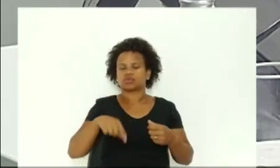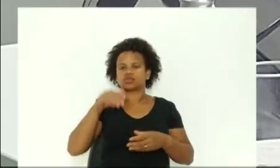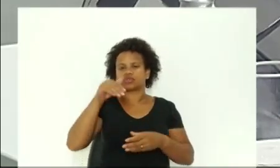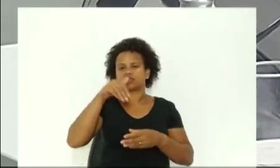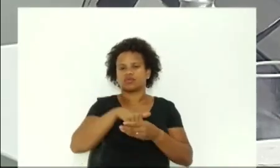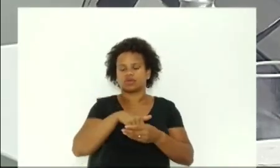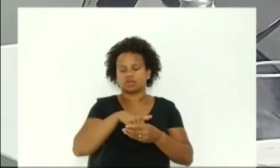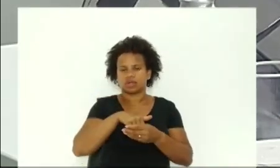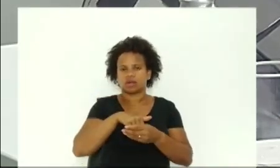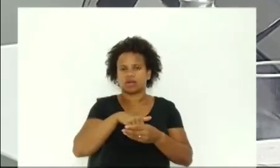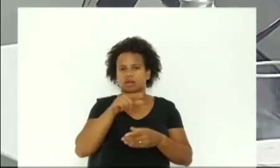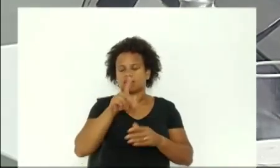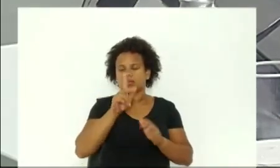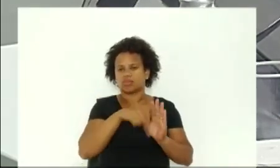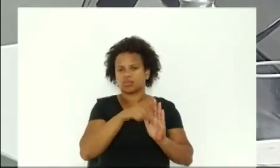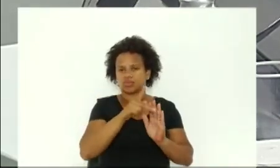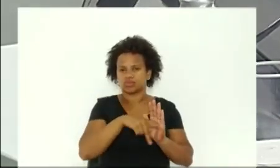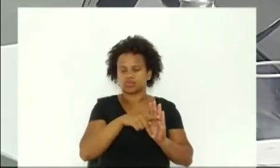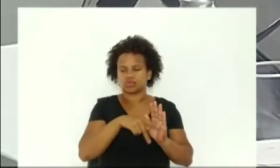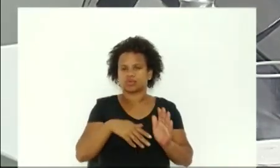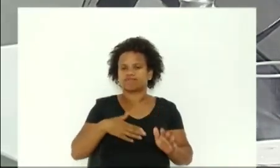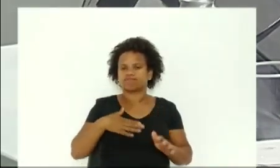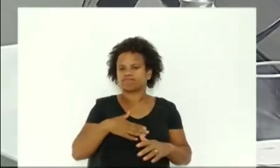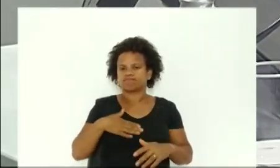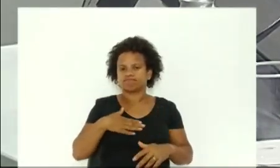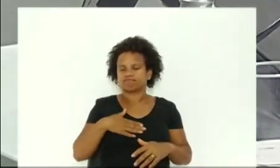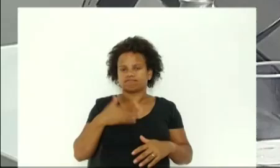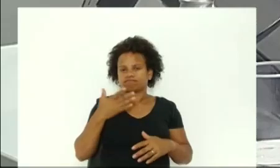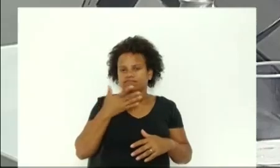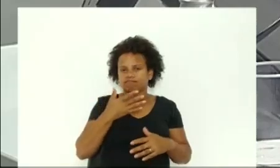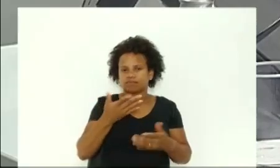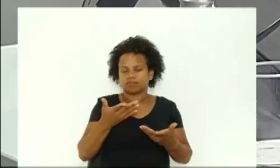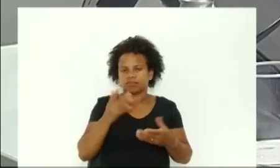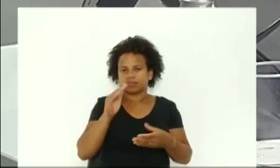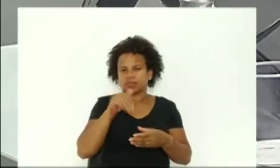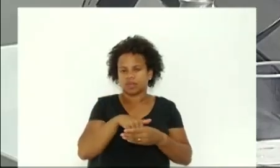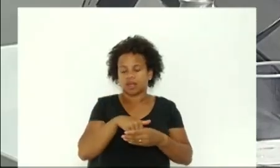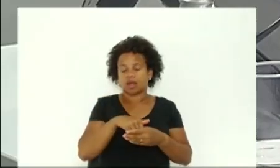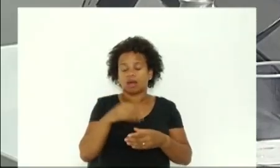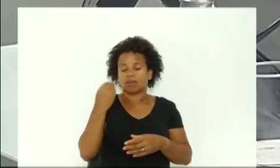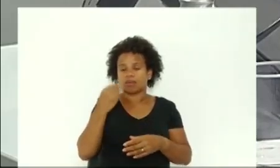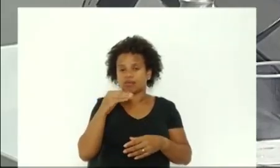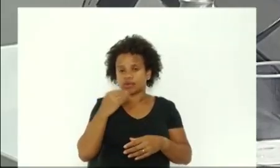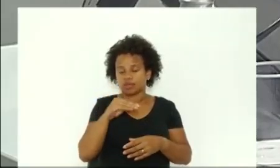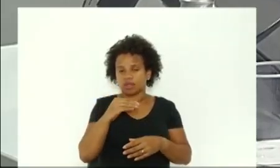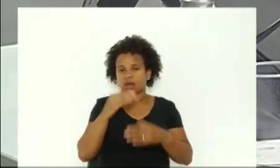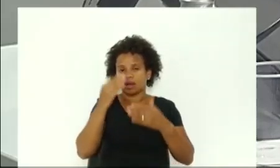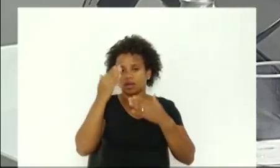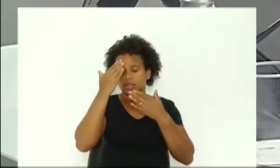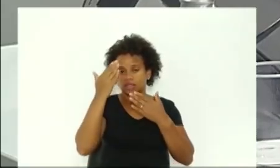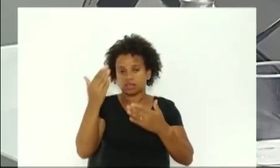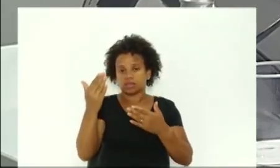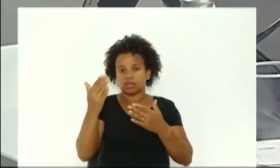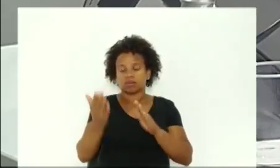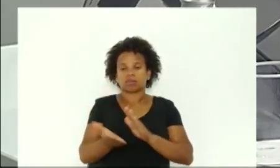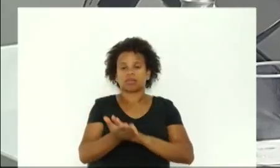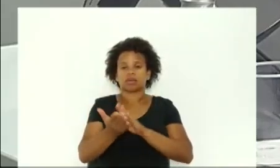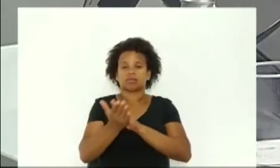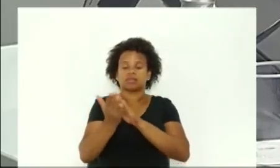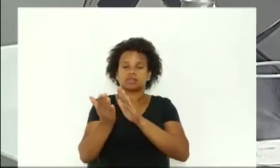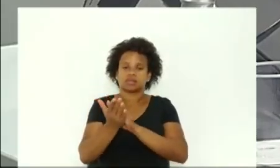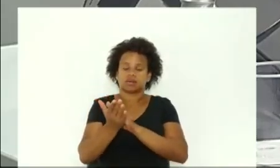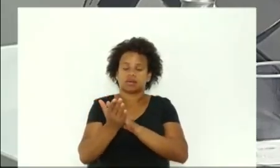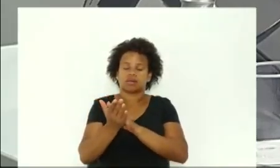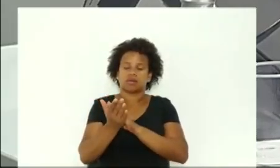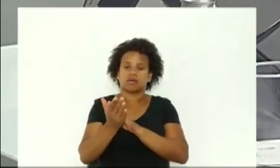Esse é o projeto mais gostoso de votar. E aqui eu queria aproveitar, agradecer e parabenizar o nosso querido